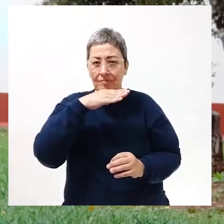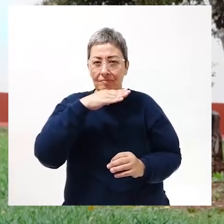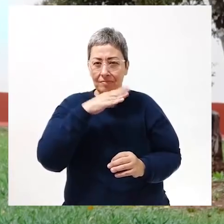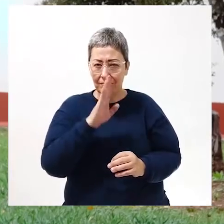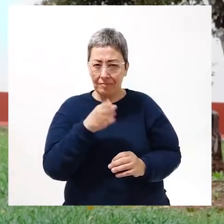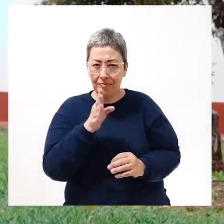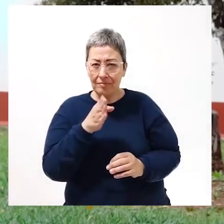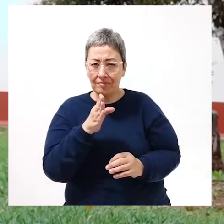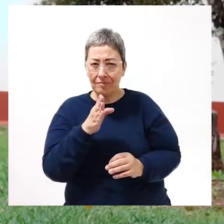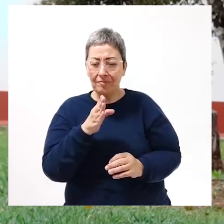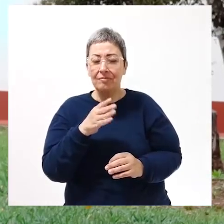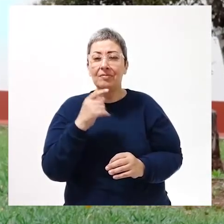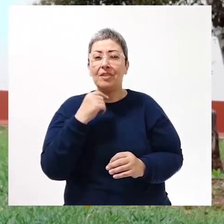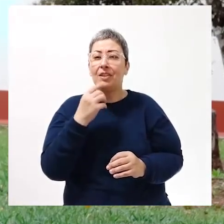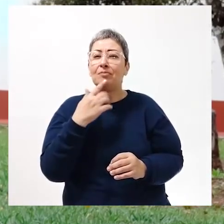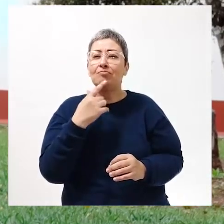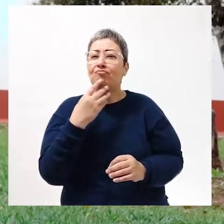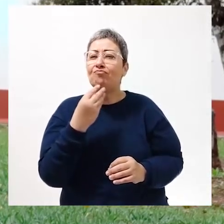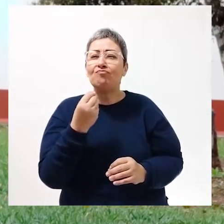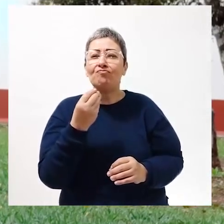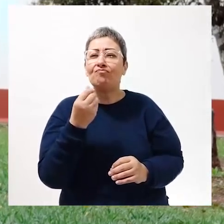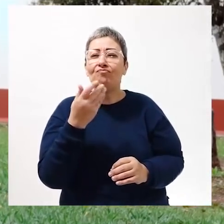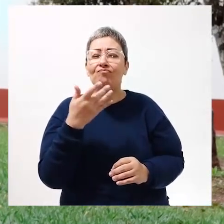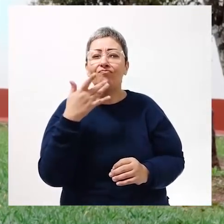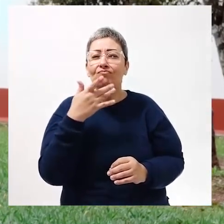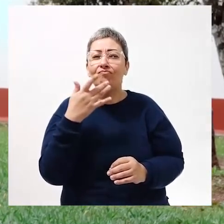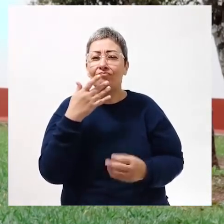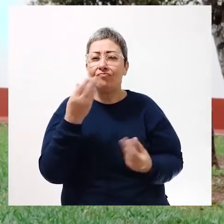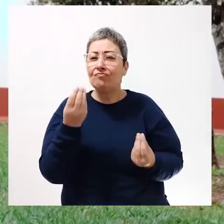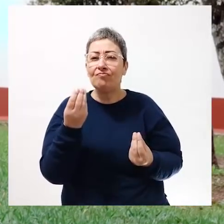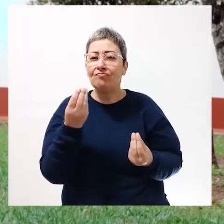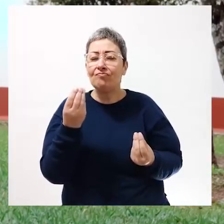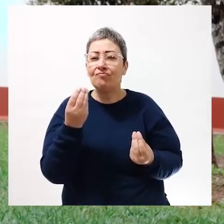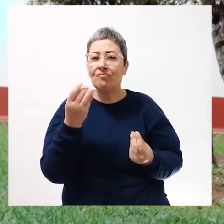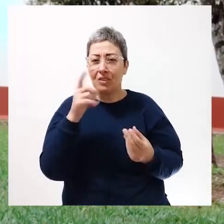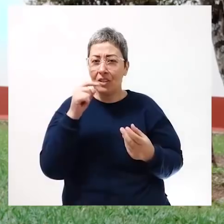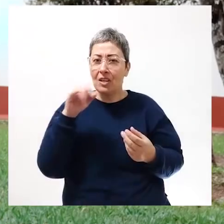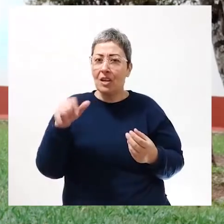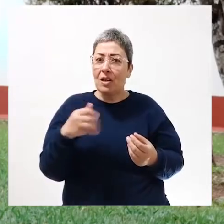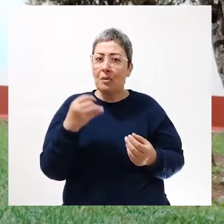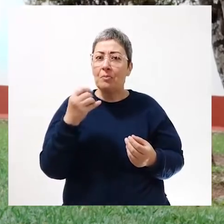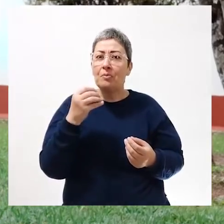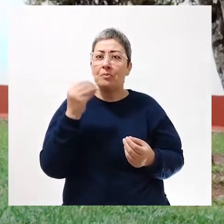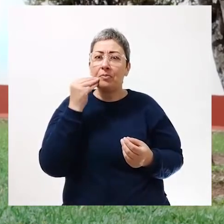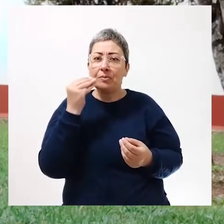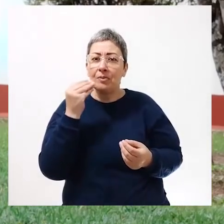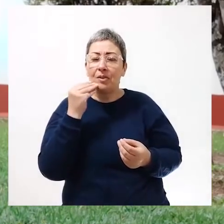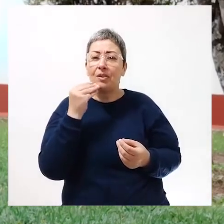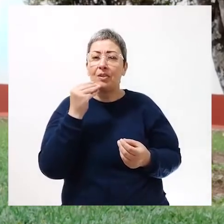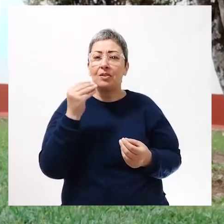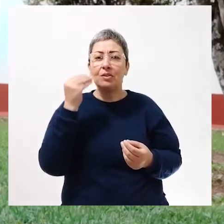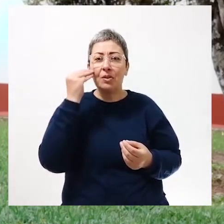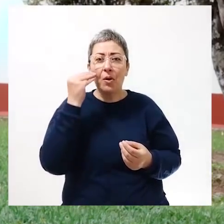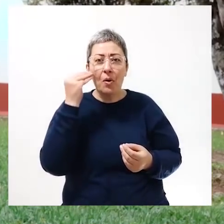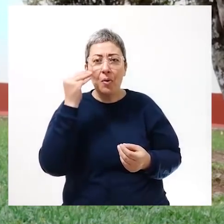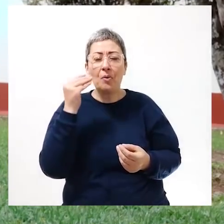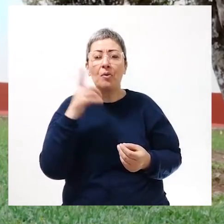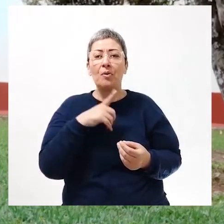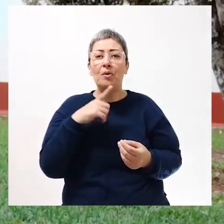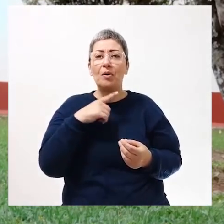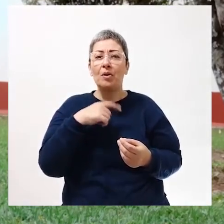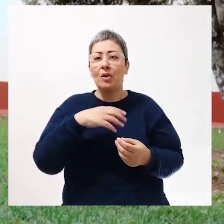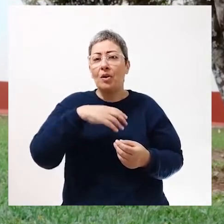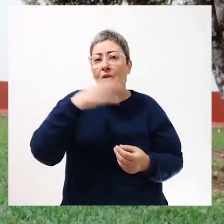manga? Já? Que gosto tem a manga para você? Aproveite para experimentar o